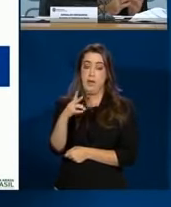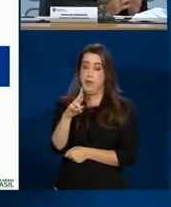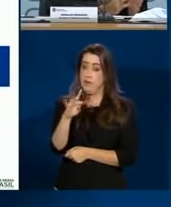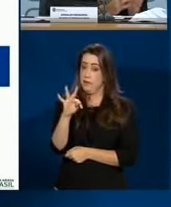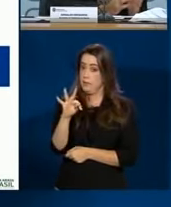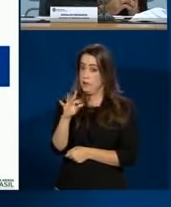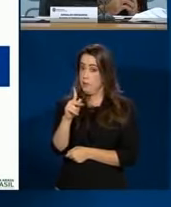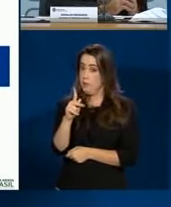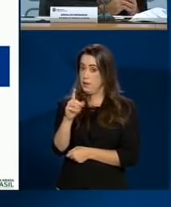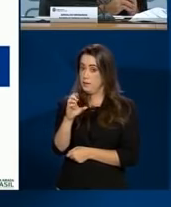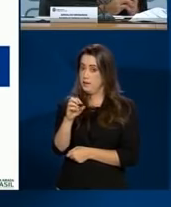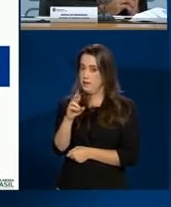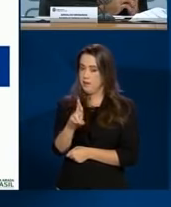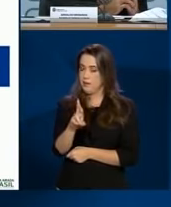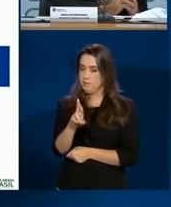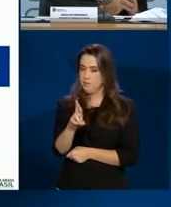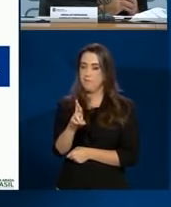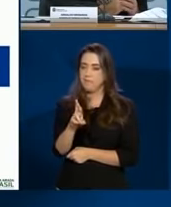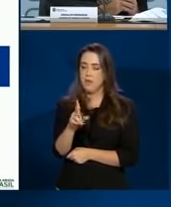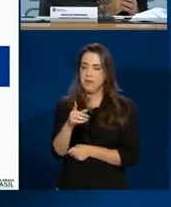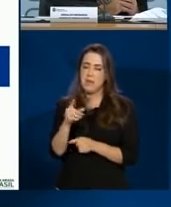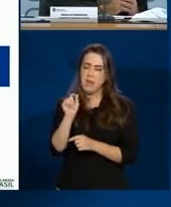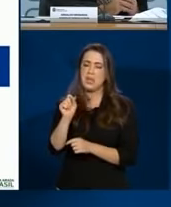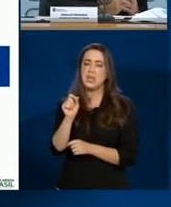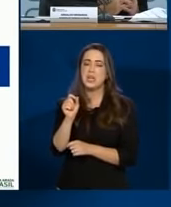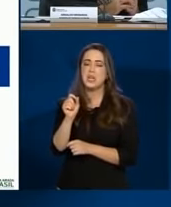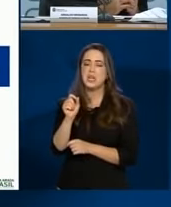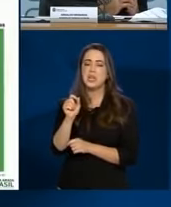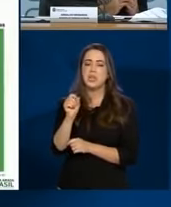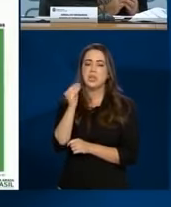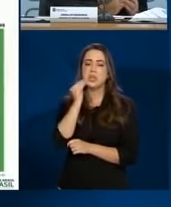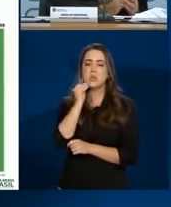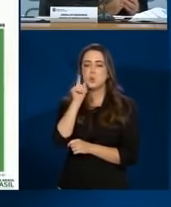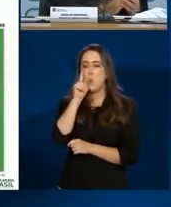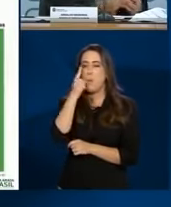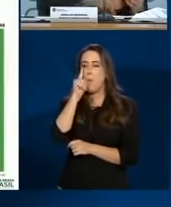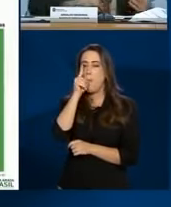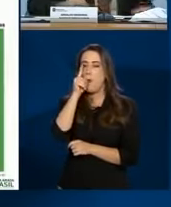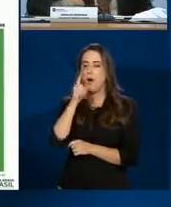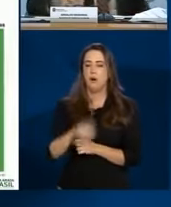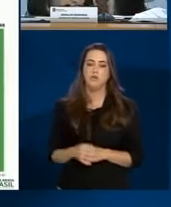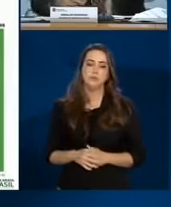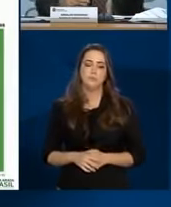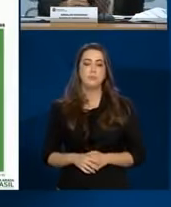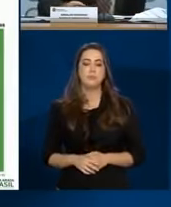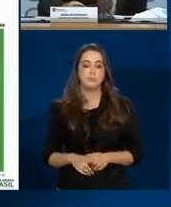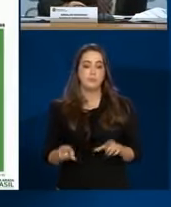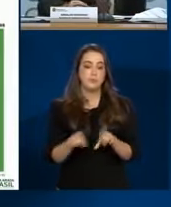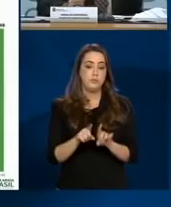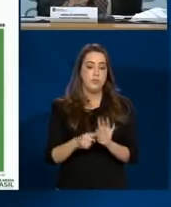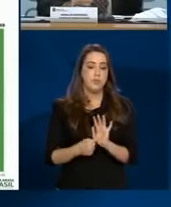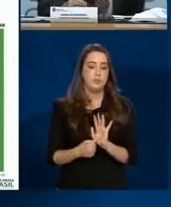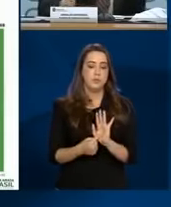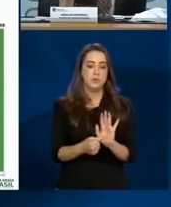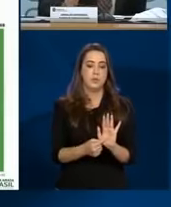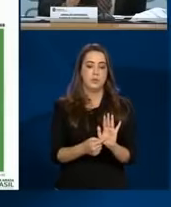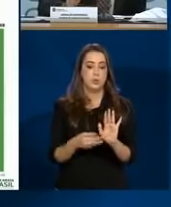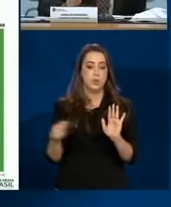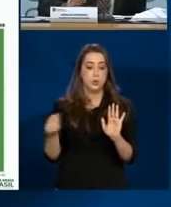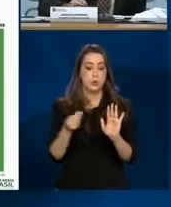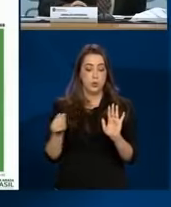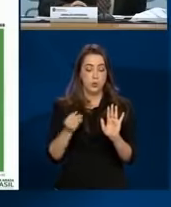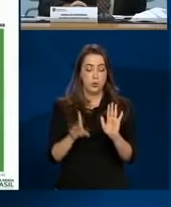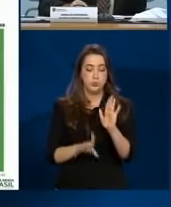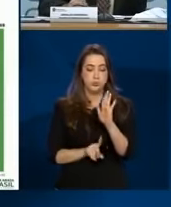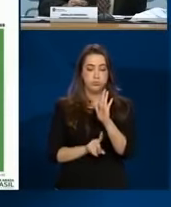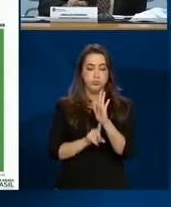RT-PCR, o chamado teste RT-PCR. Próximo, né? a gente tem mostrado, né, o como vem